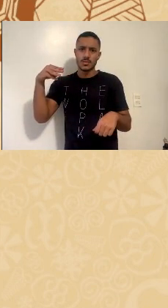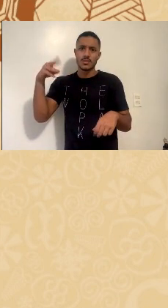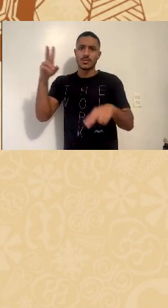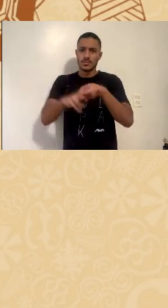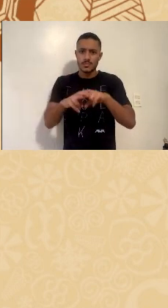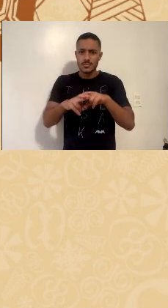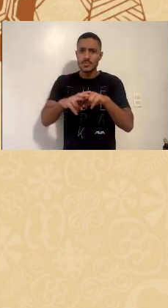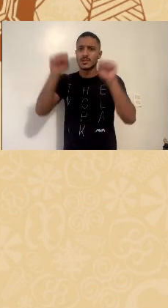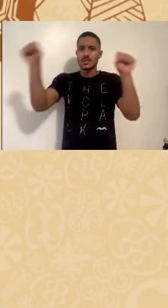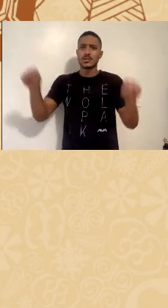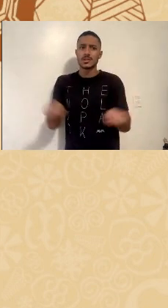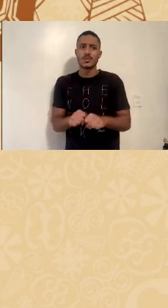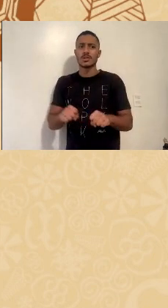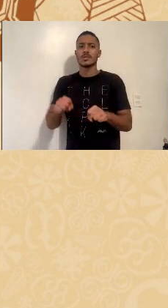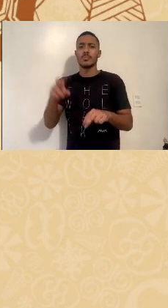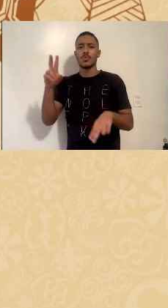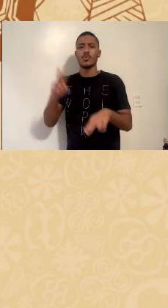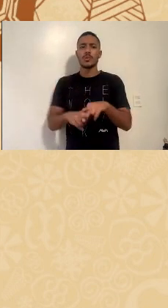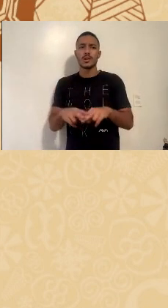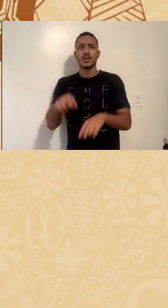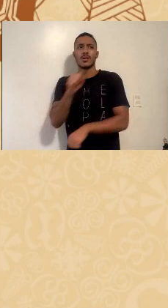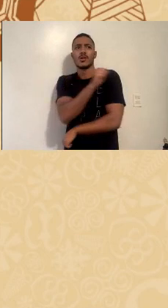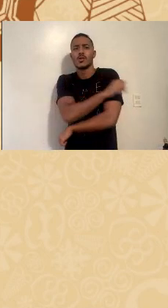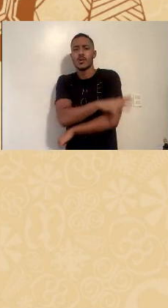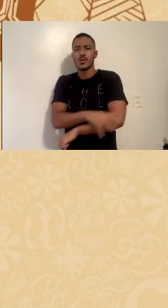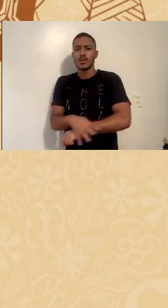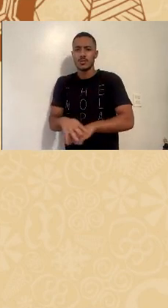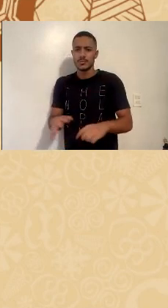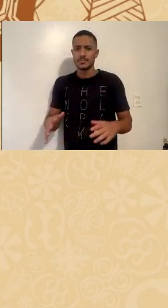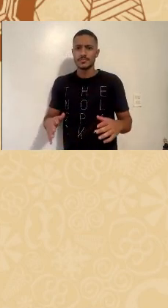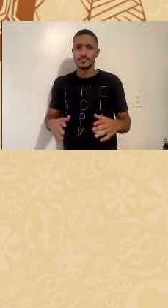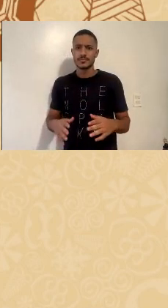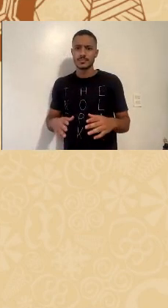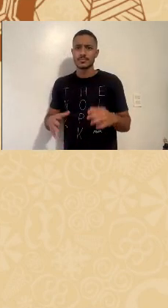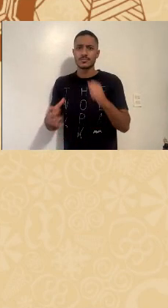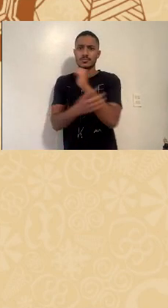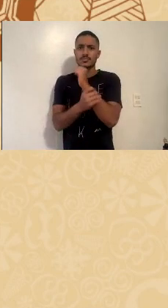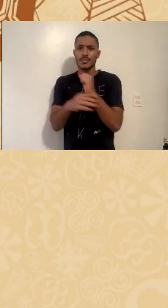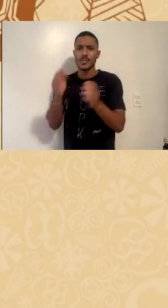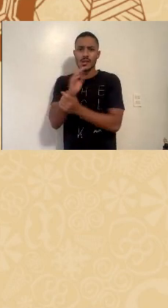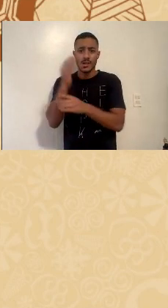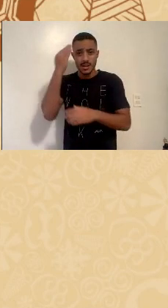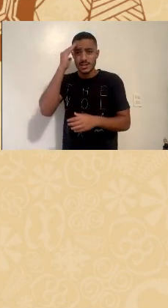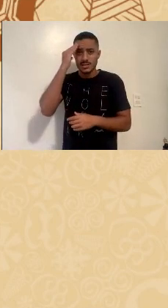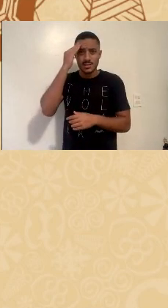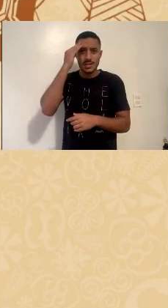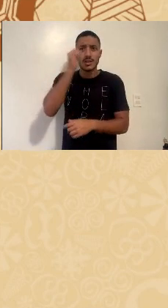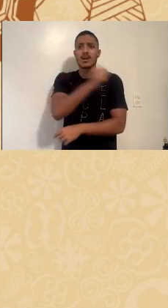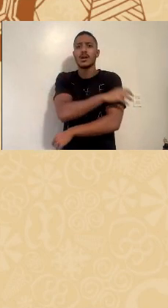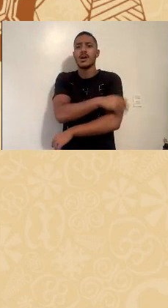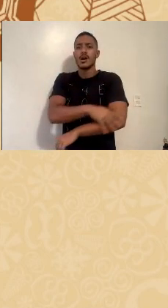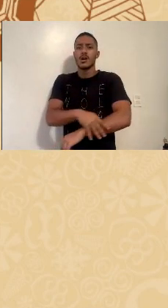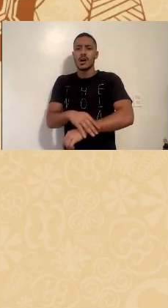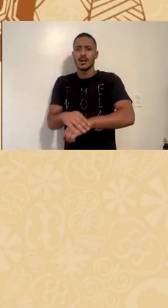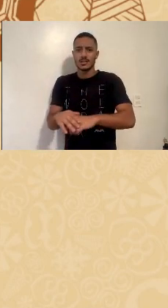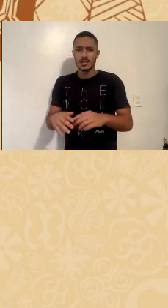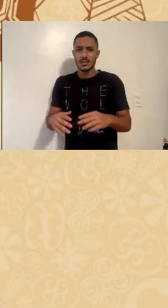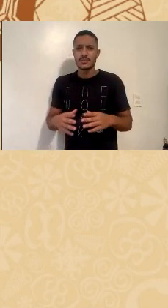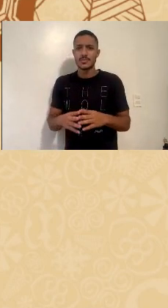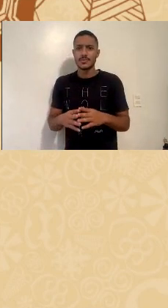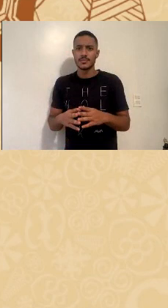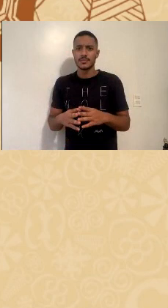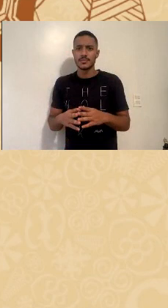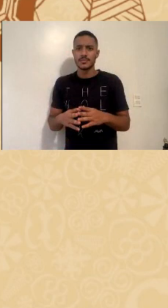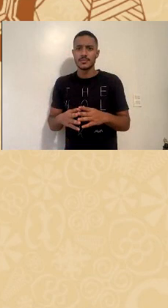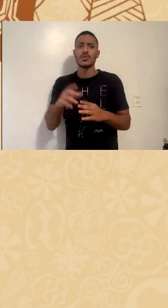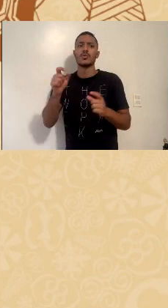né, essa transição de entender racismo como uma parte do governo,